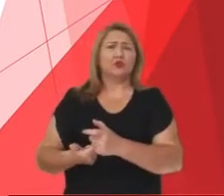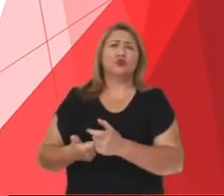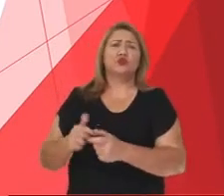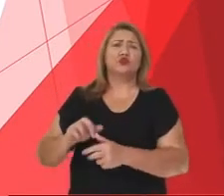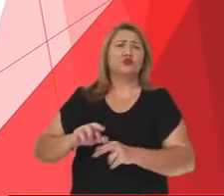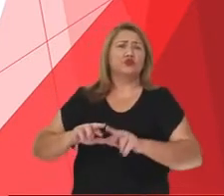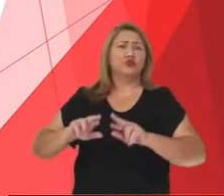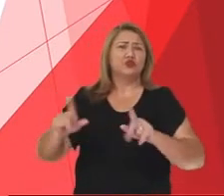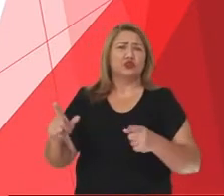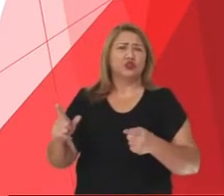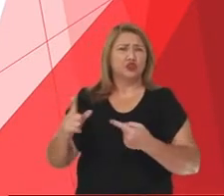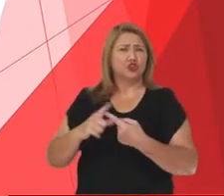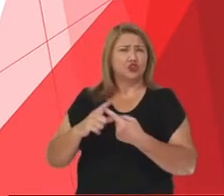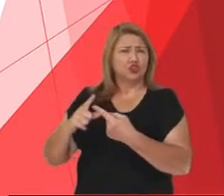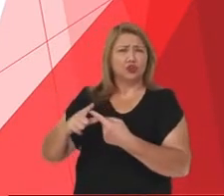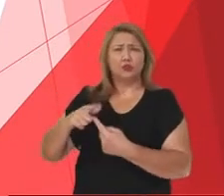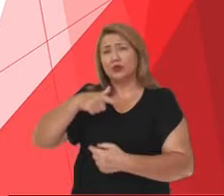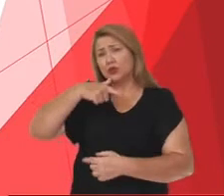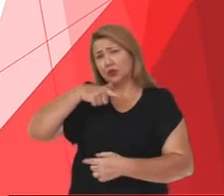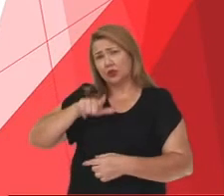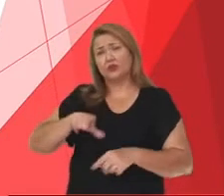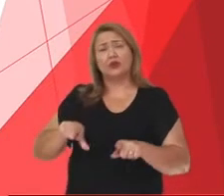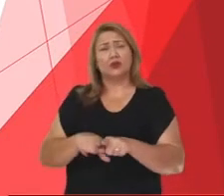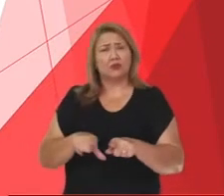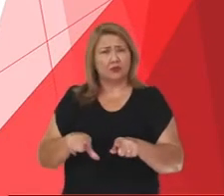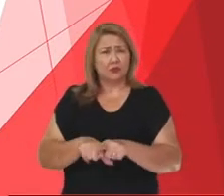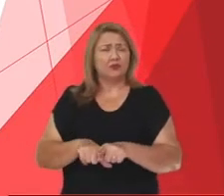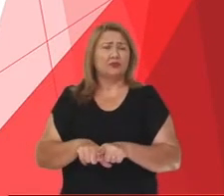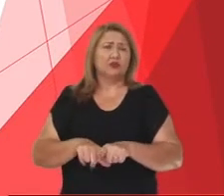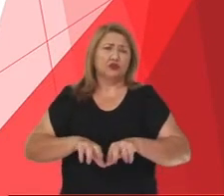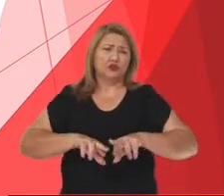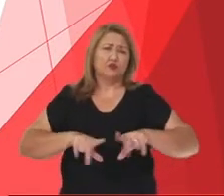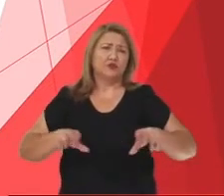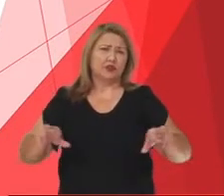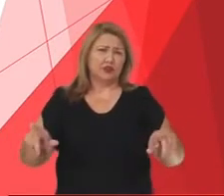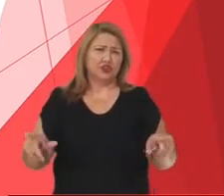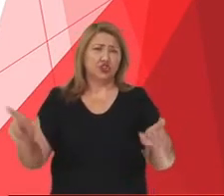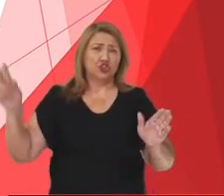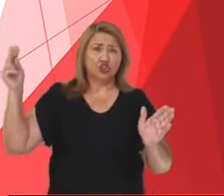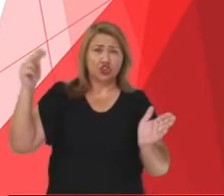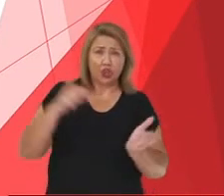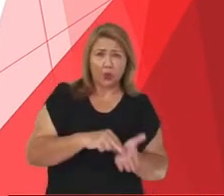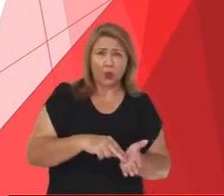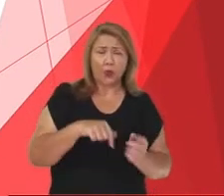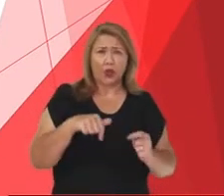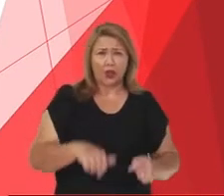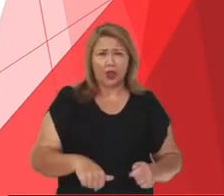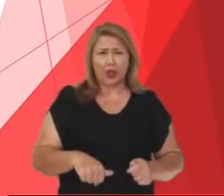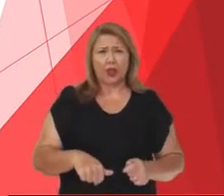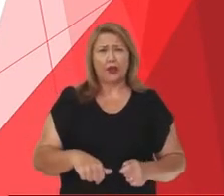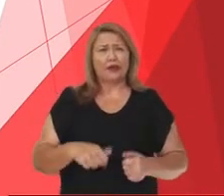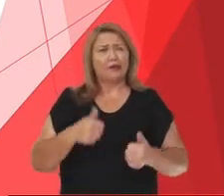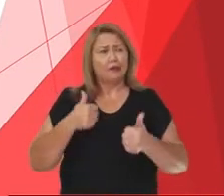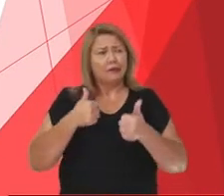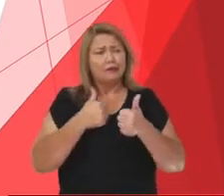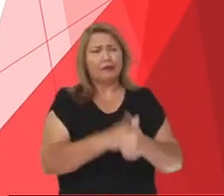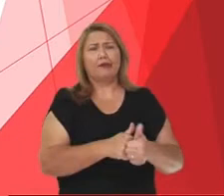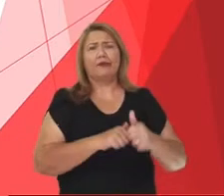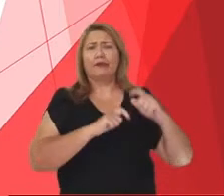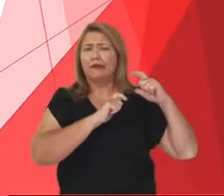hábitos e até dialetos diferentes. E quando chegaram aqui, essas pessoas tiveram que seguir